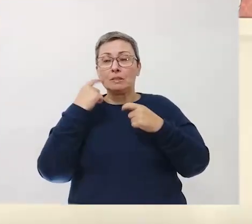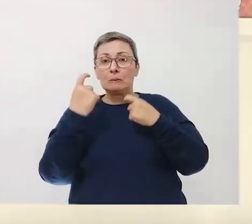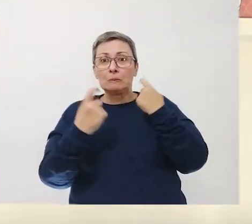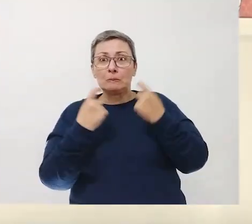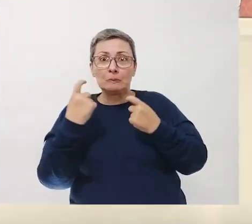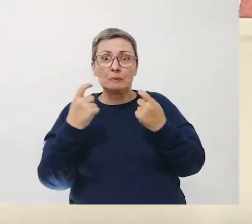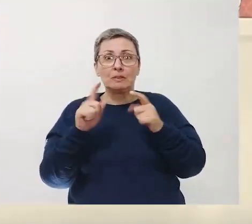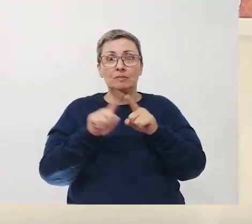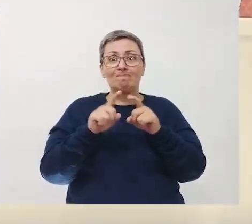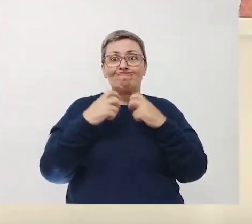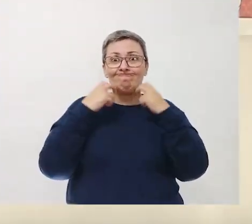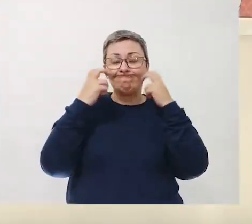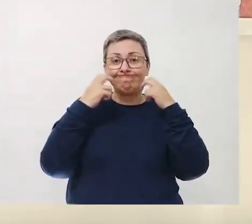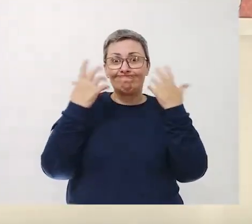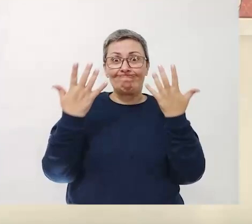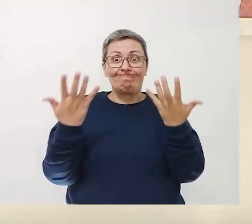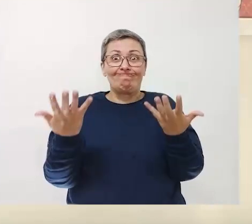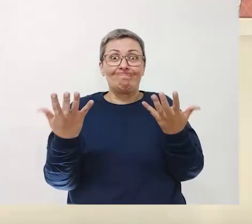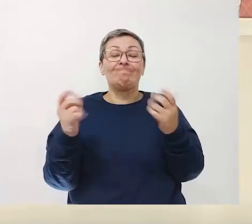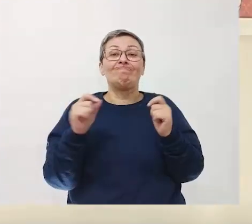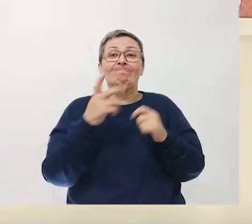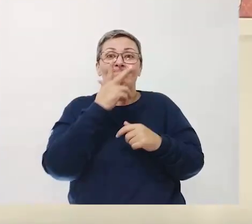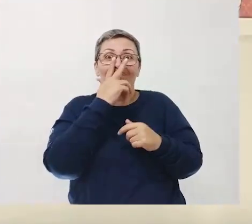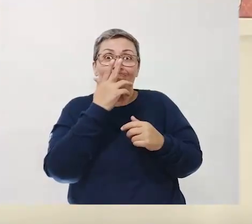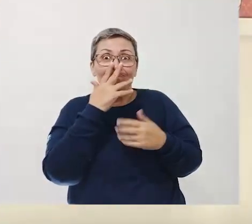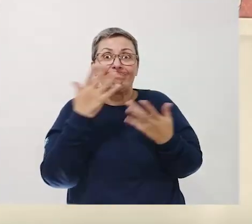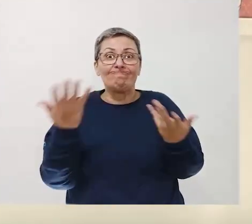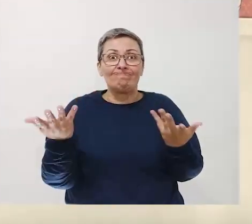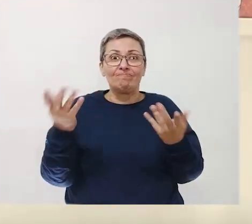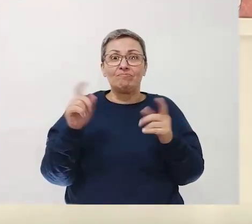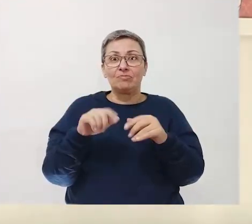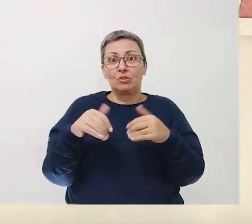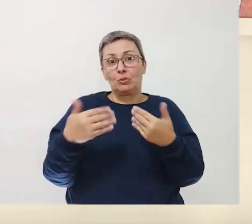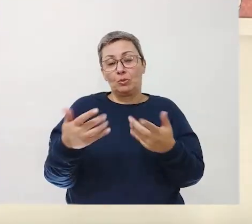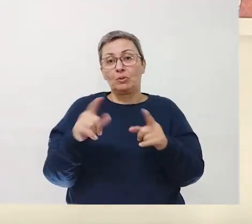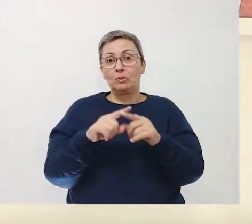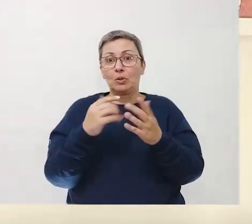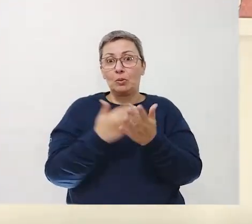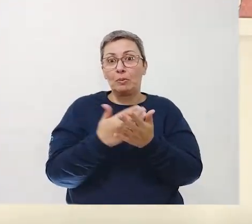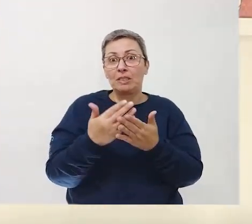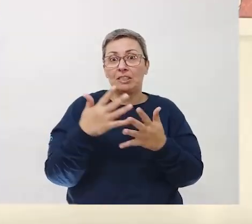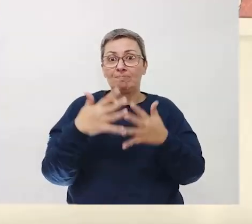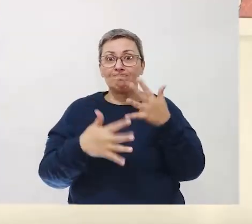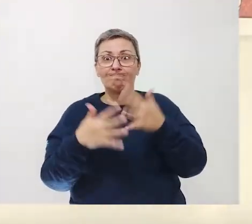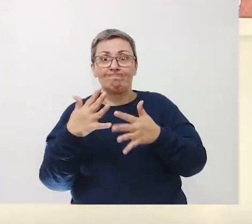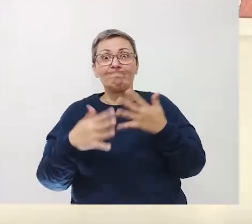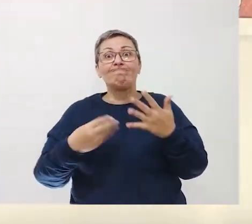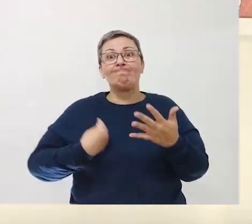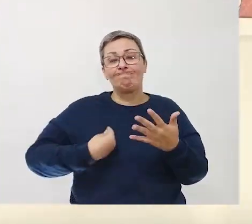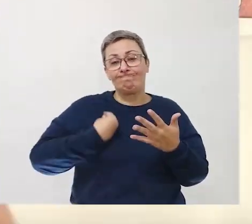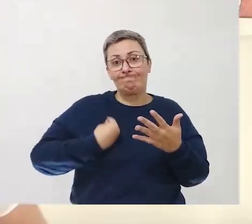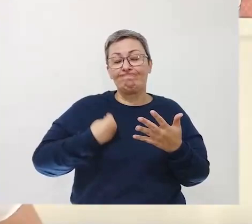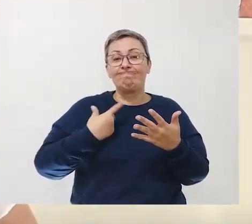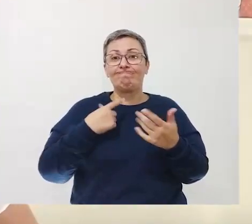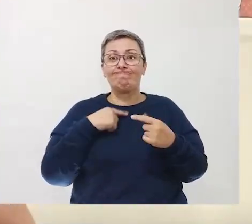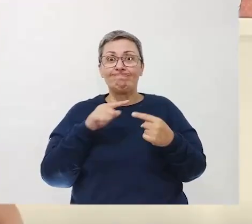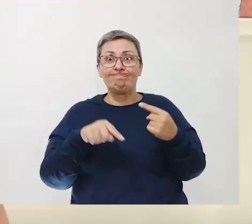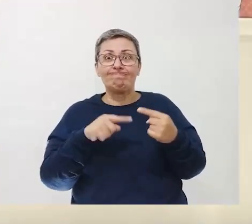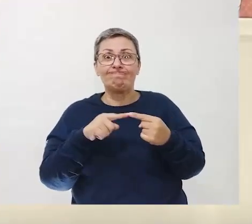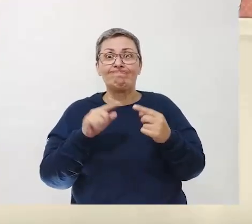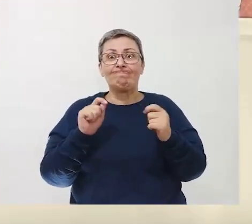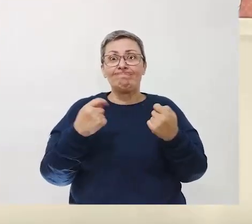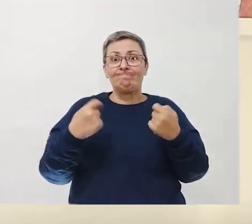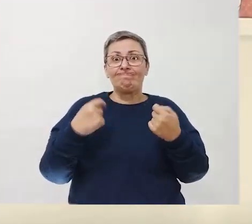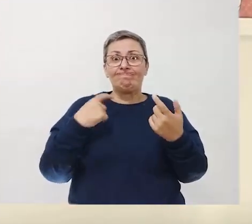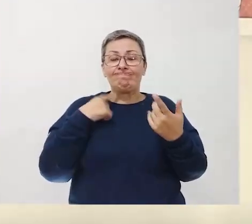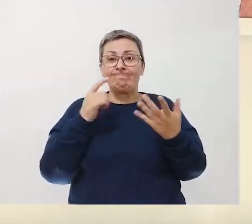gente precisa, né, ou pode começar a se preocupar com essa timidez? O que vocês acham? Quando ela começa a atrapalhar a